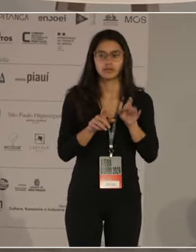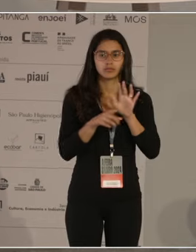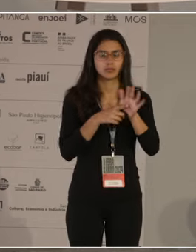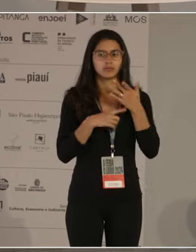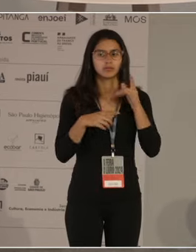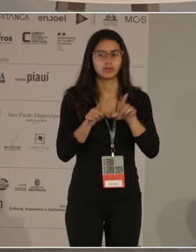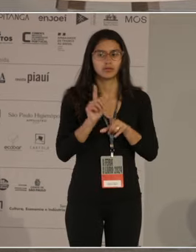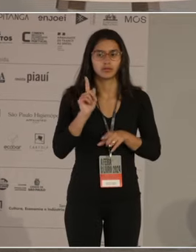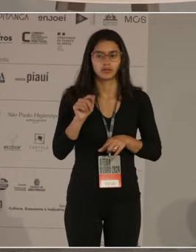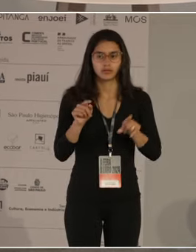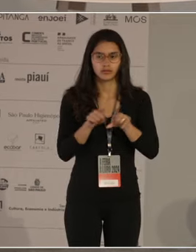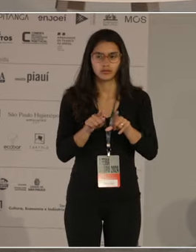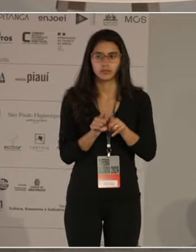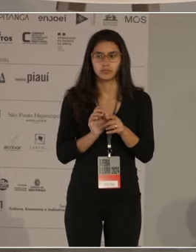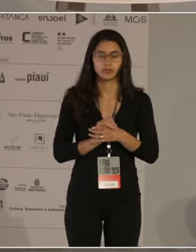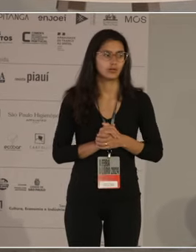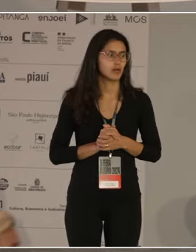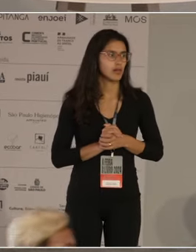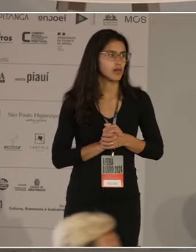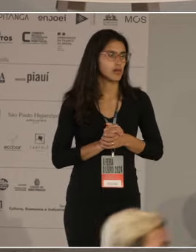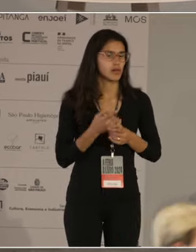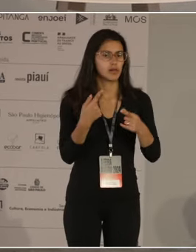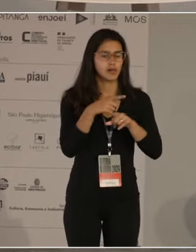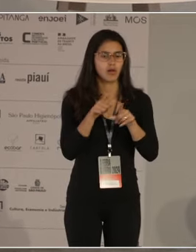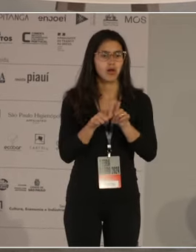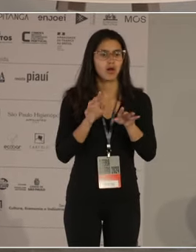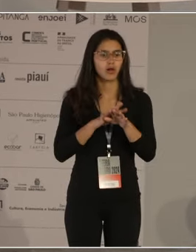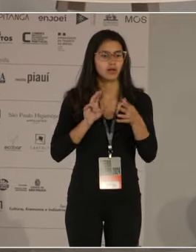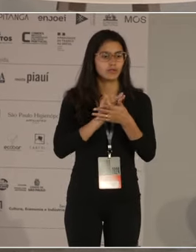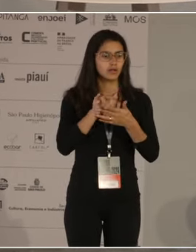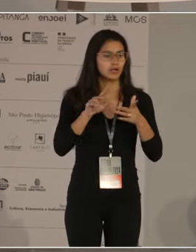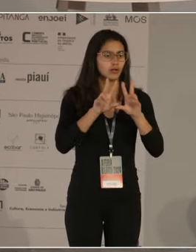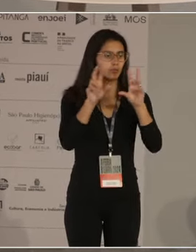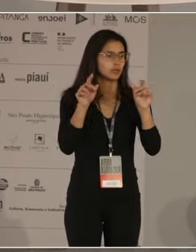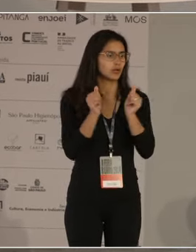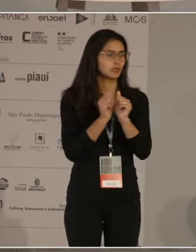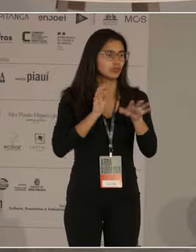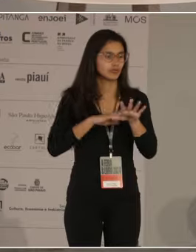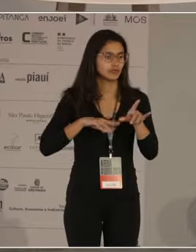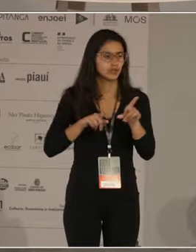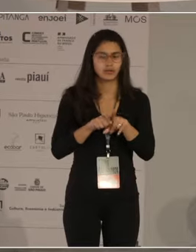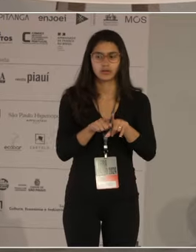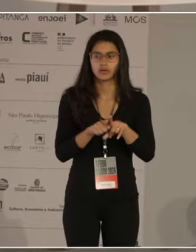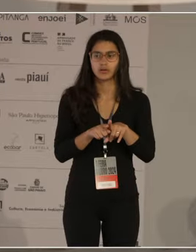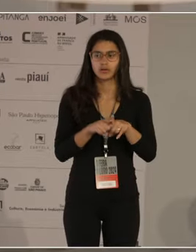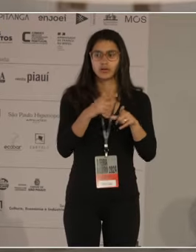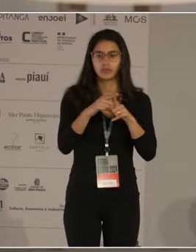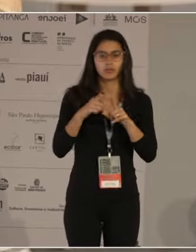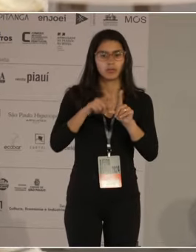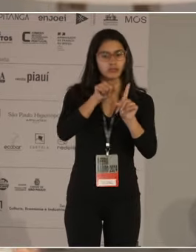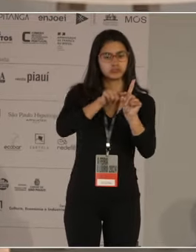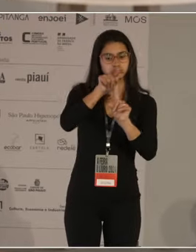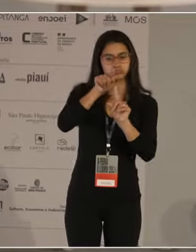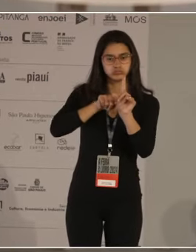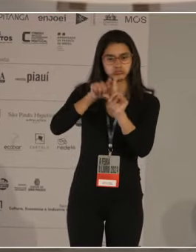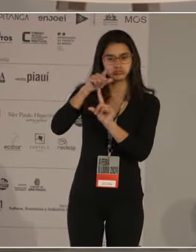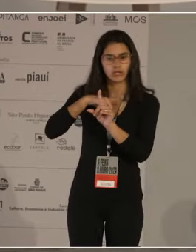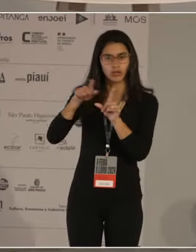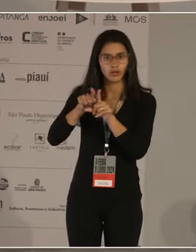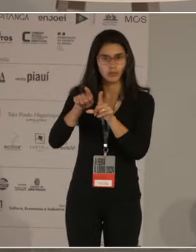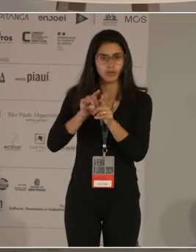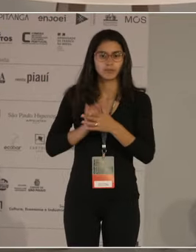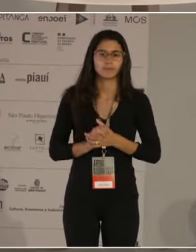que é a controvérsia, entre muitas aspas, né, sobre a crise climática, né, a origem do aquecimento